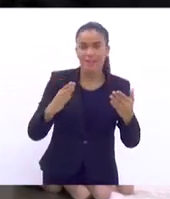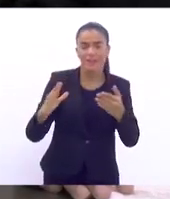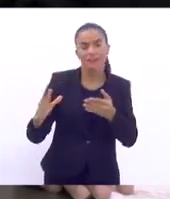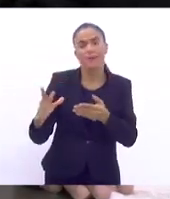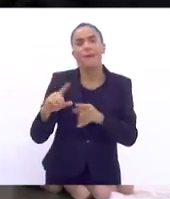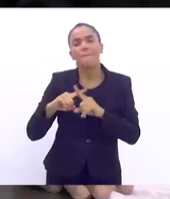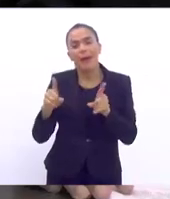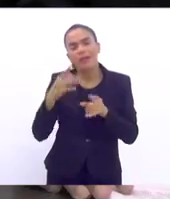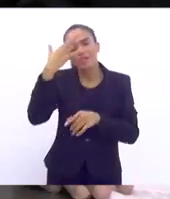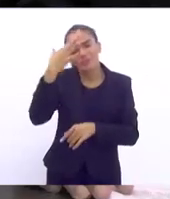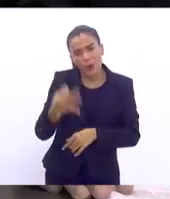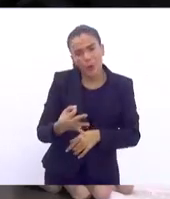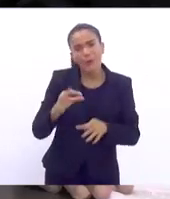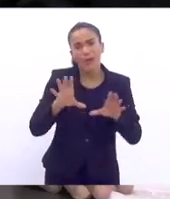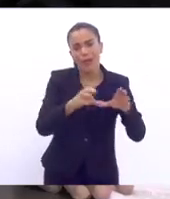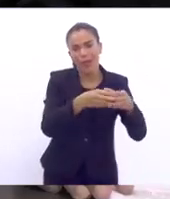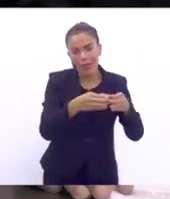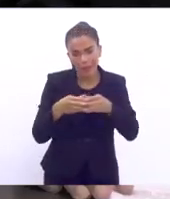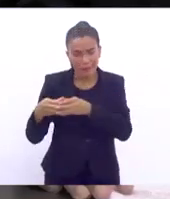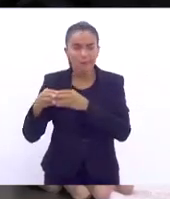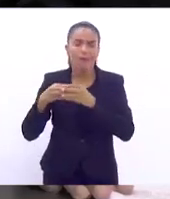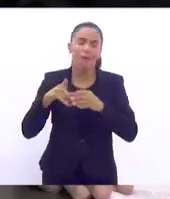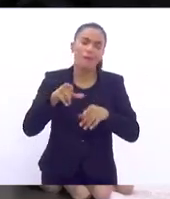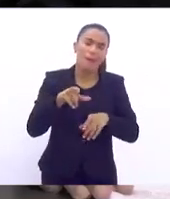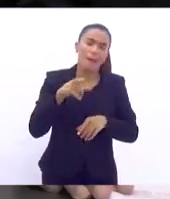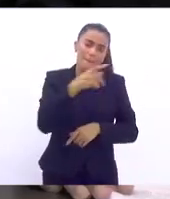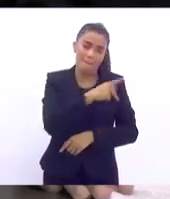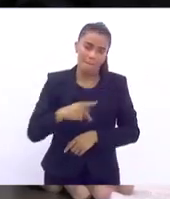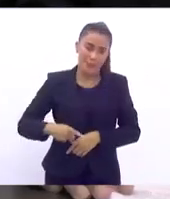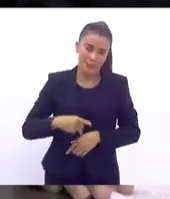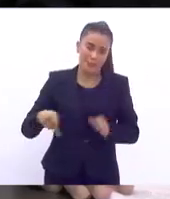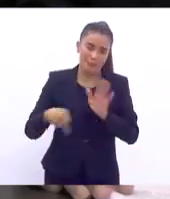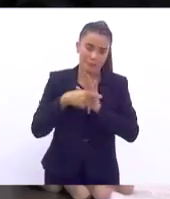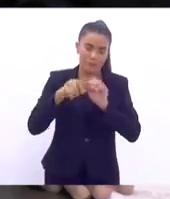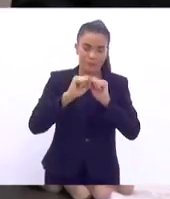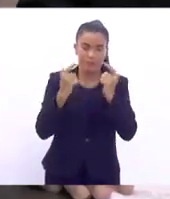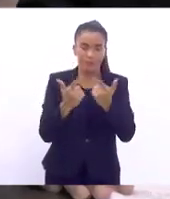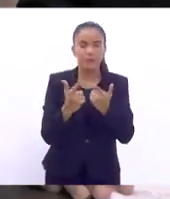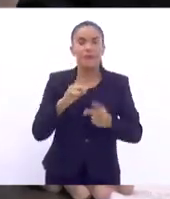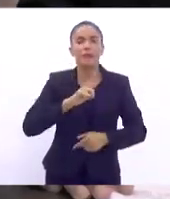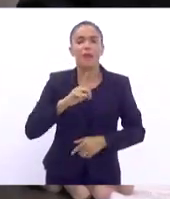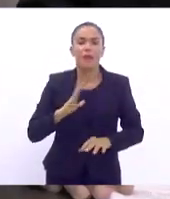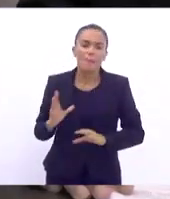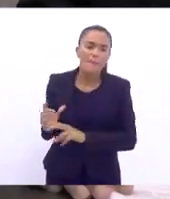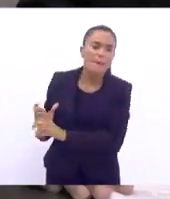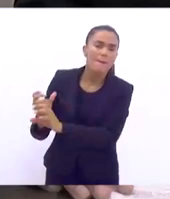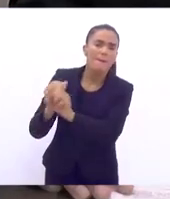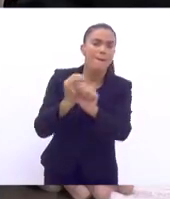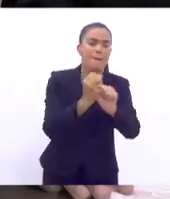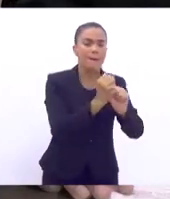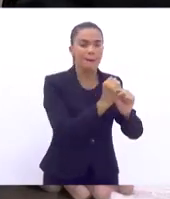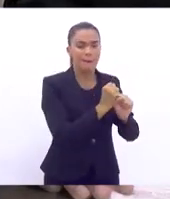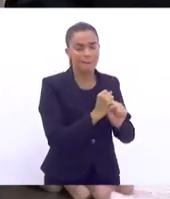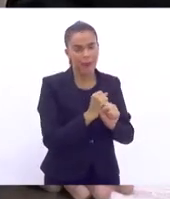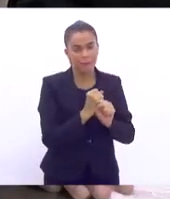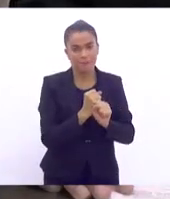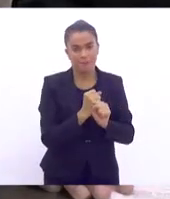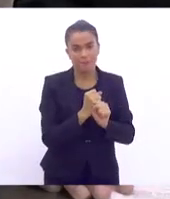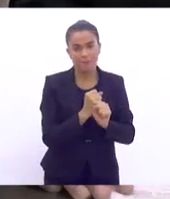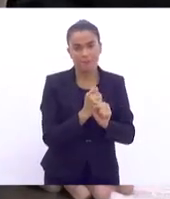a gente compreende a preocupação da mesa diretora do presidente da casa de ter um número é meio